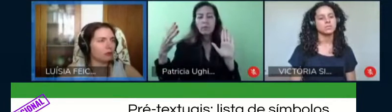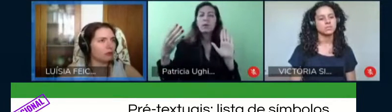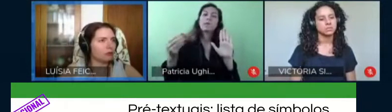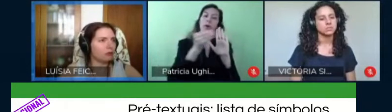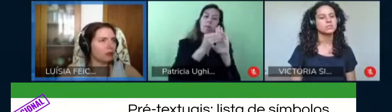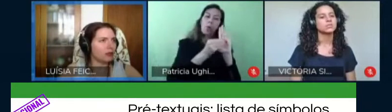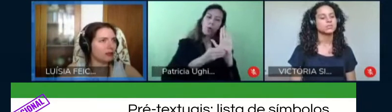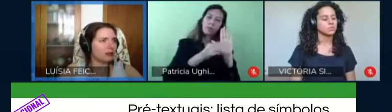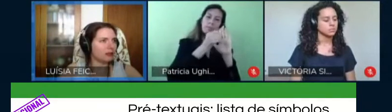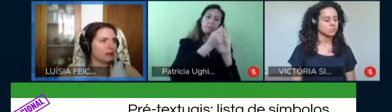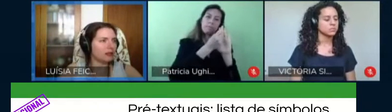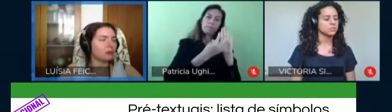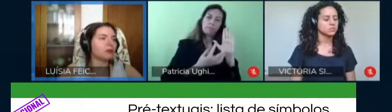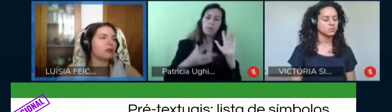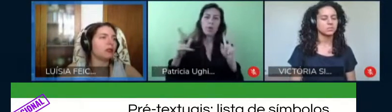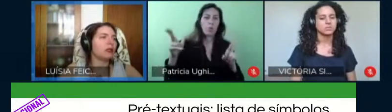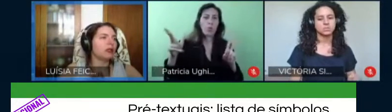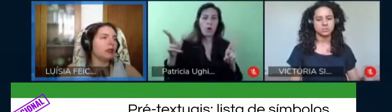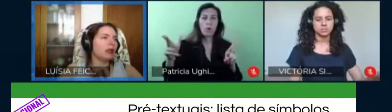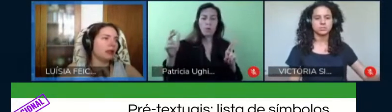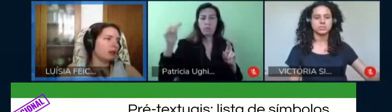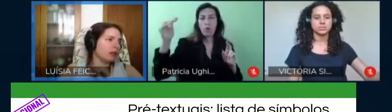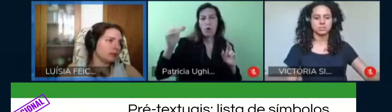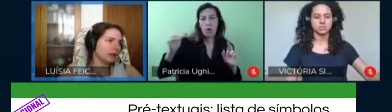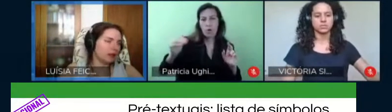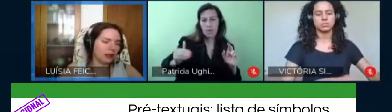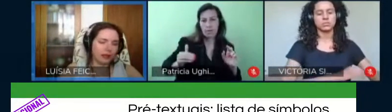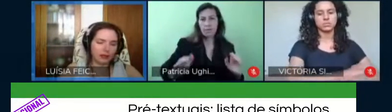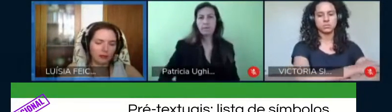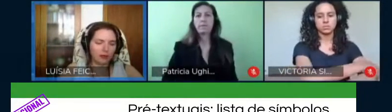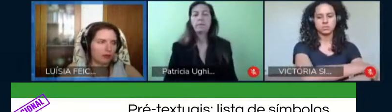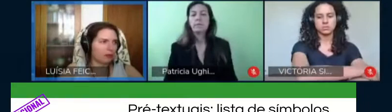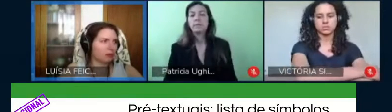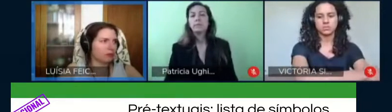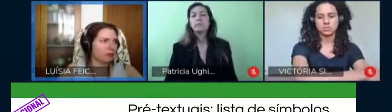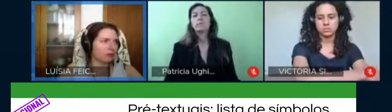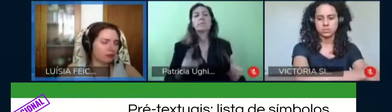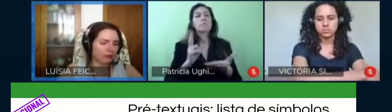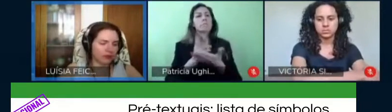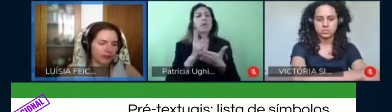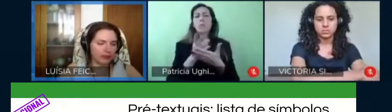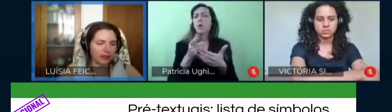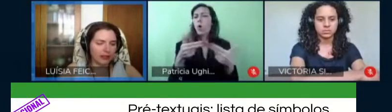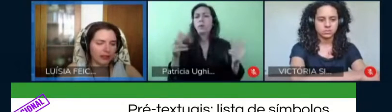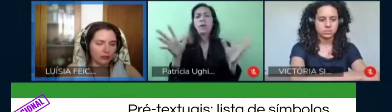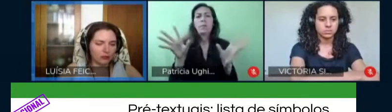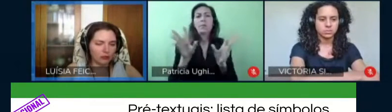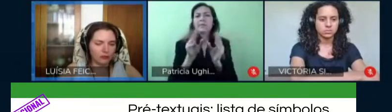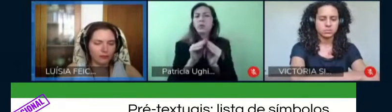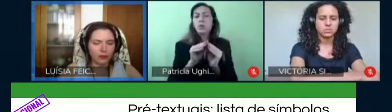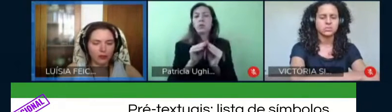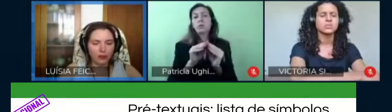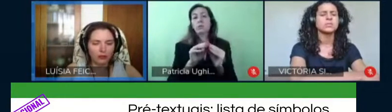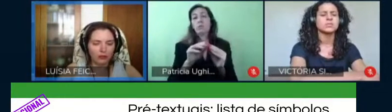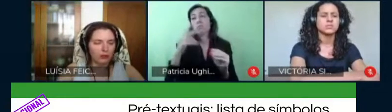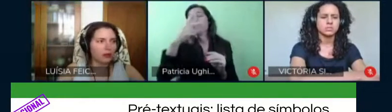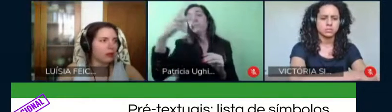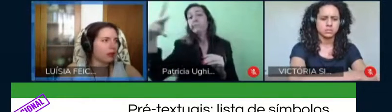aqui nessa lista de símbolos. E é a mesma ideia da abreviatura, facilitar a